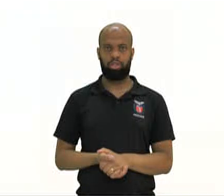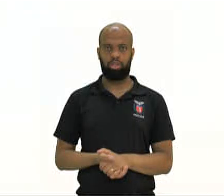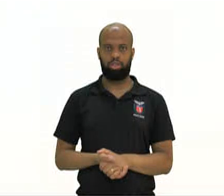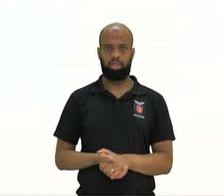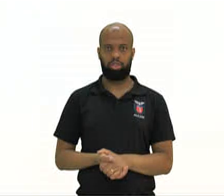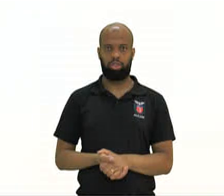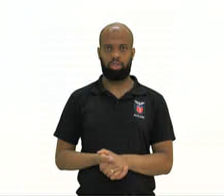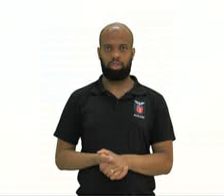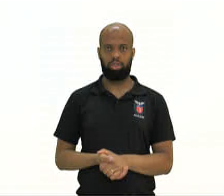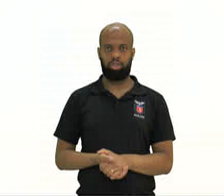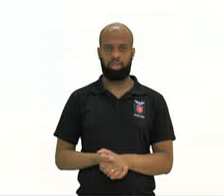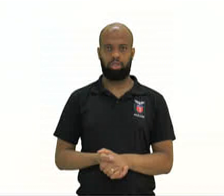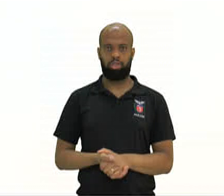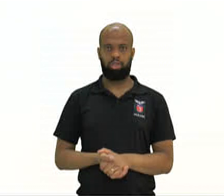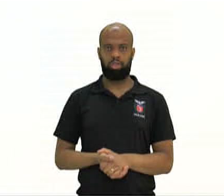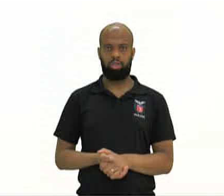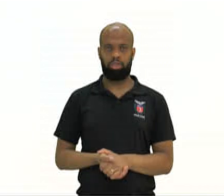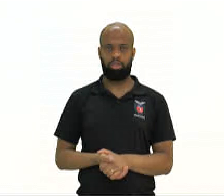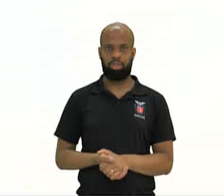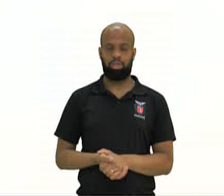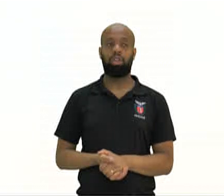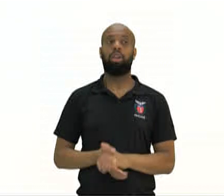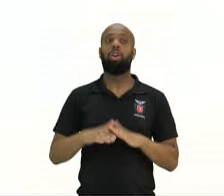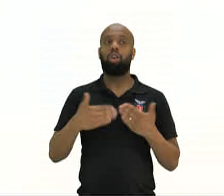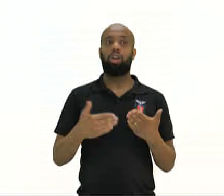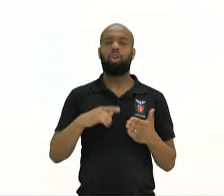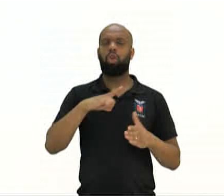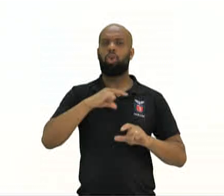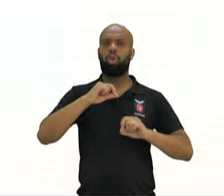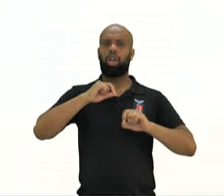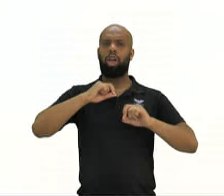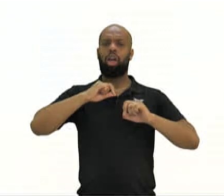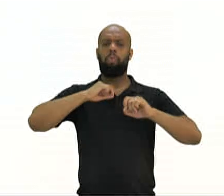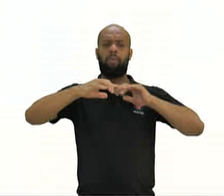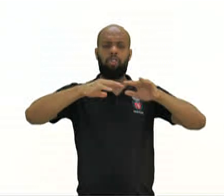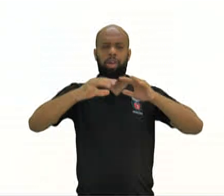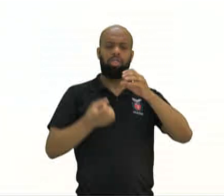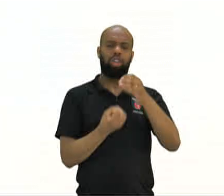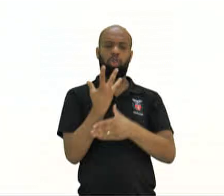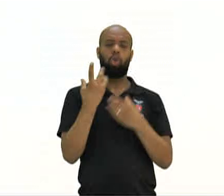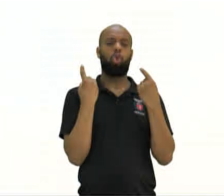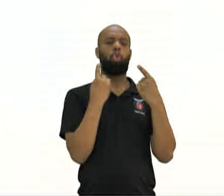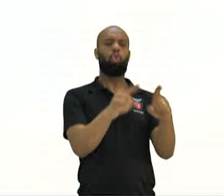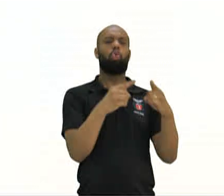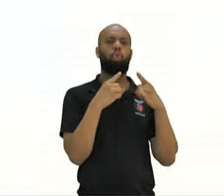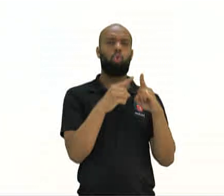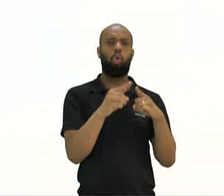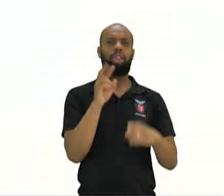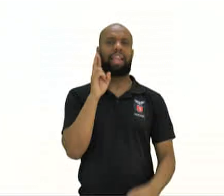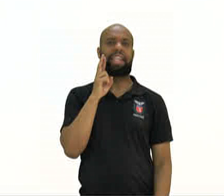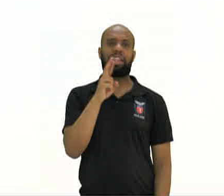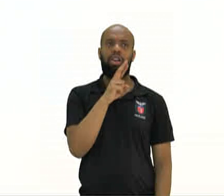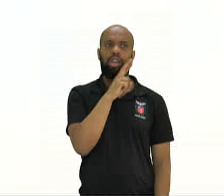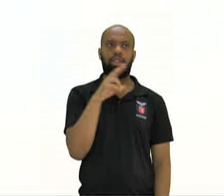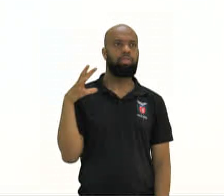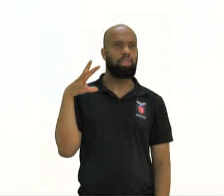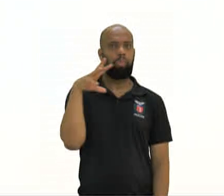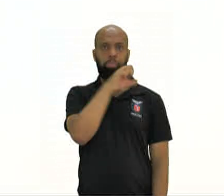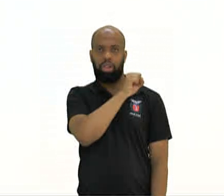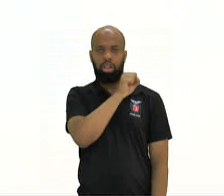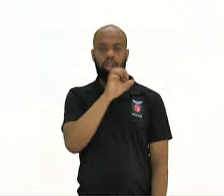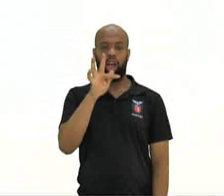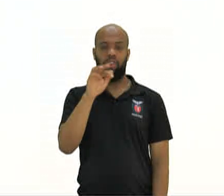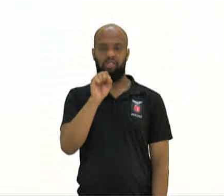food choices affect the rest of the world. Então, é um movimento que foi criado para poder ir contra essa coisa do fast food, que em